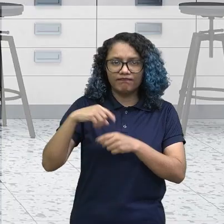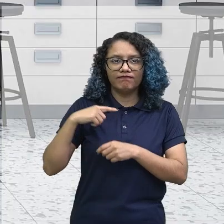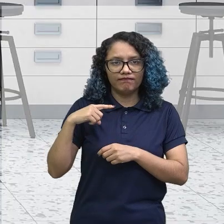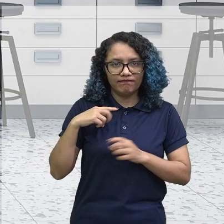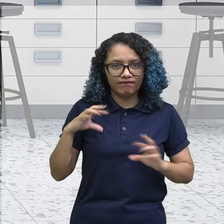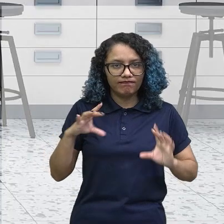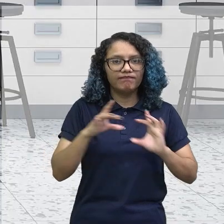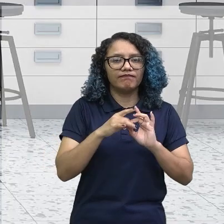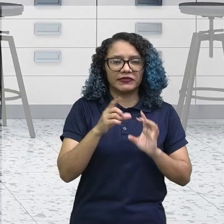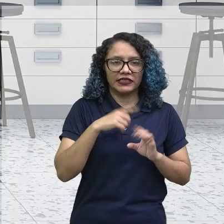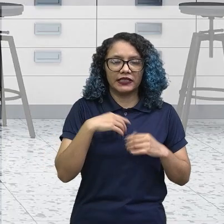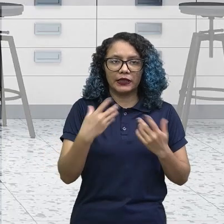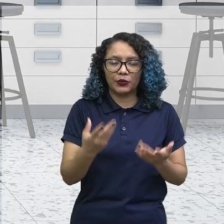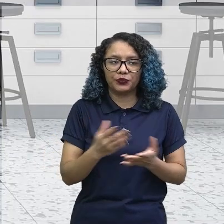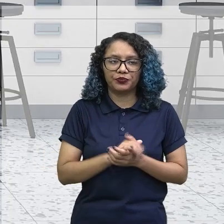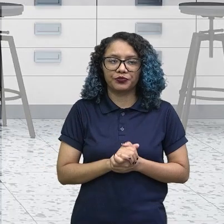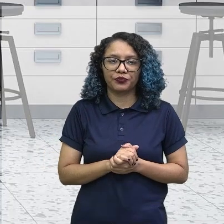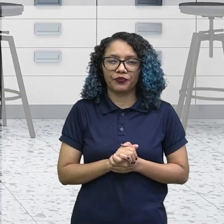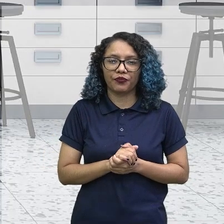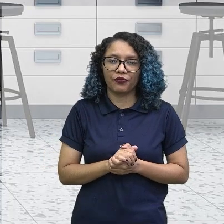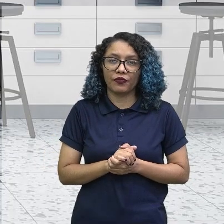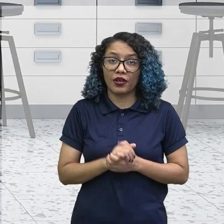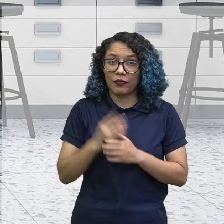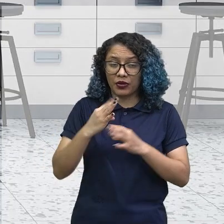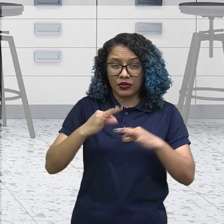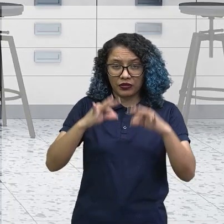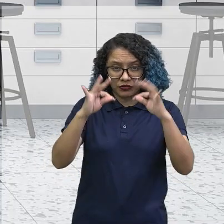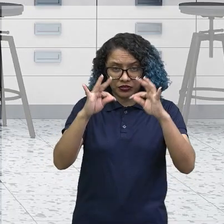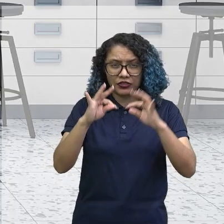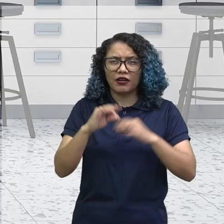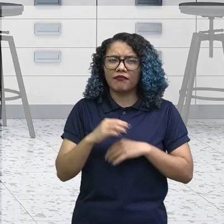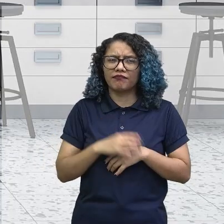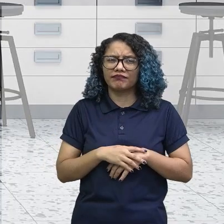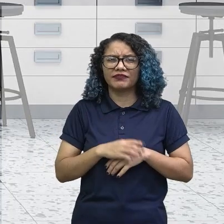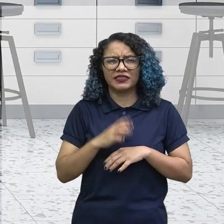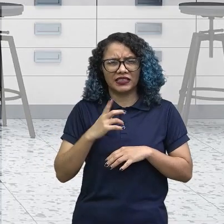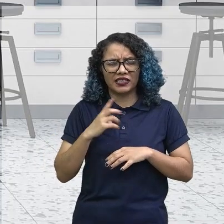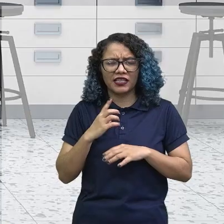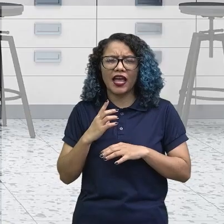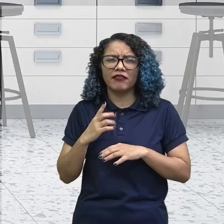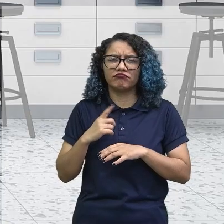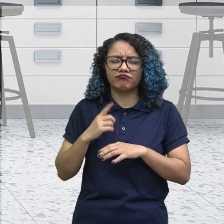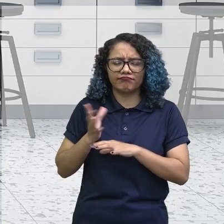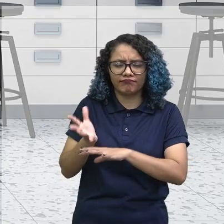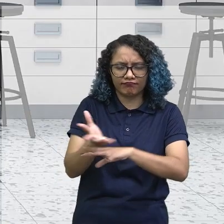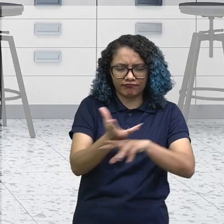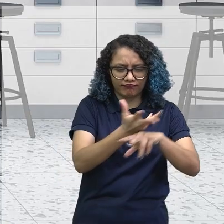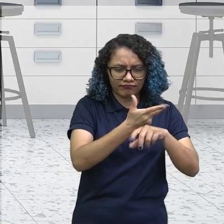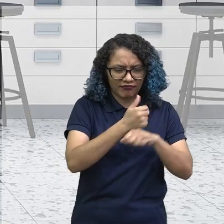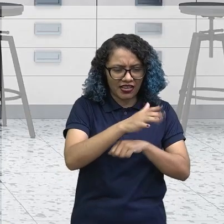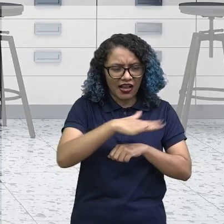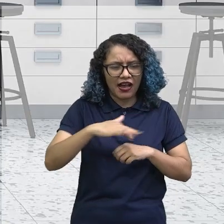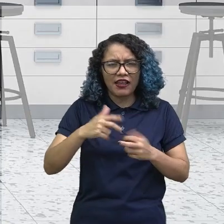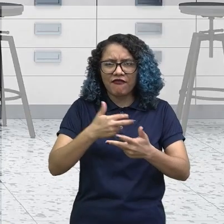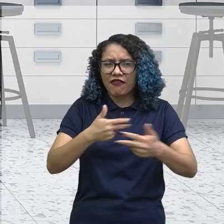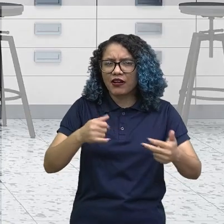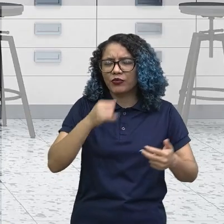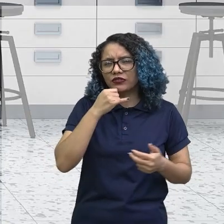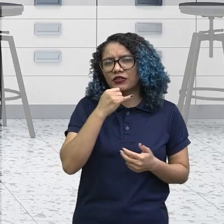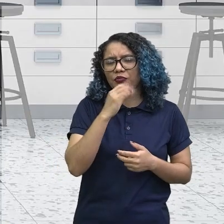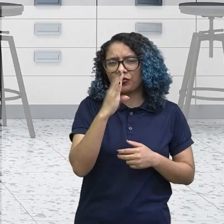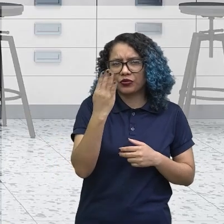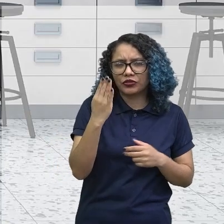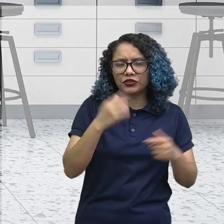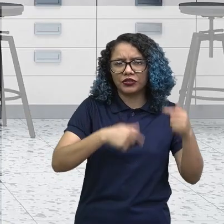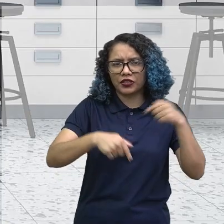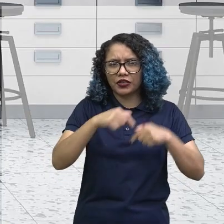a biotecnologia ela é interdisciplinar. Várias áreas trabalham, a biologia, a química, a